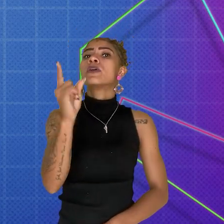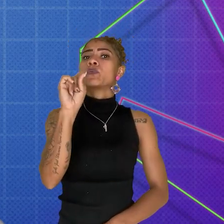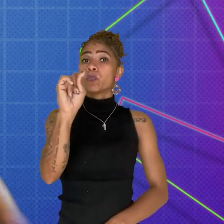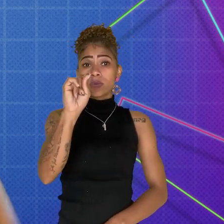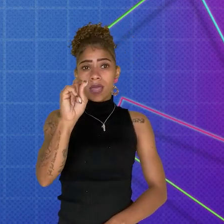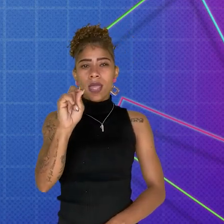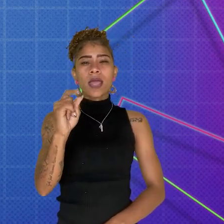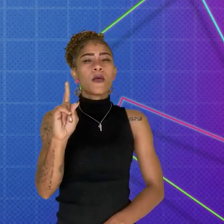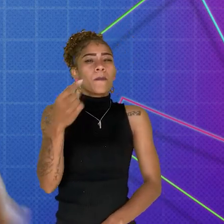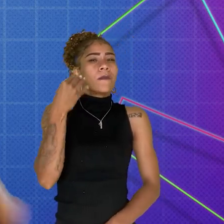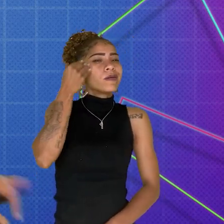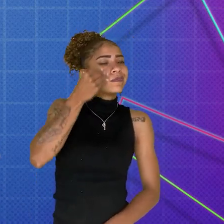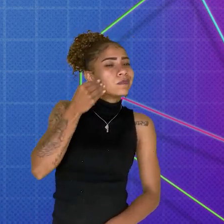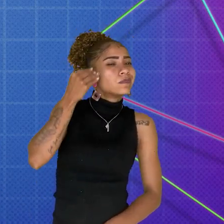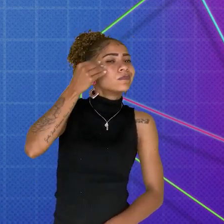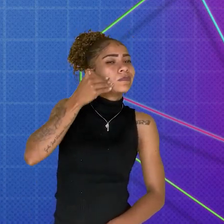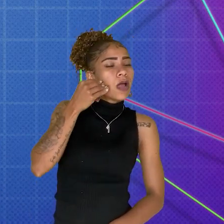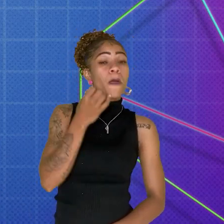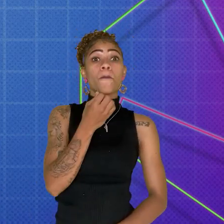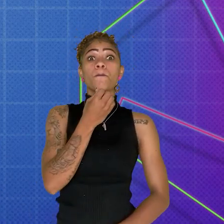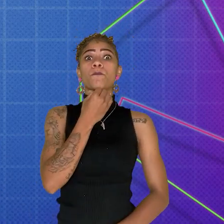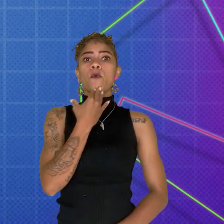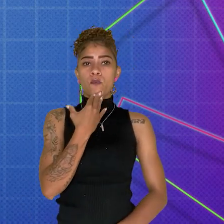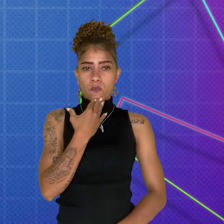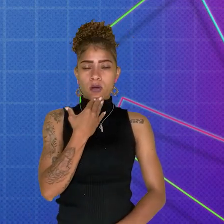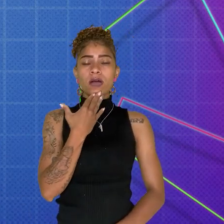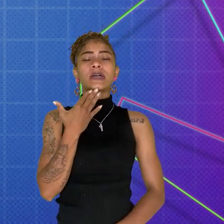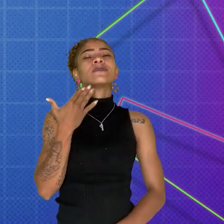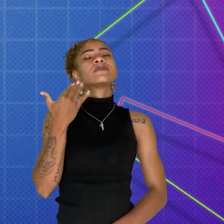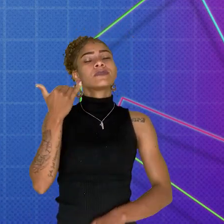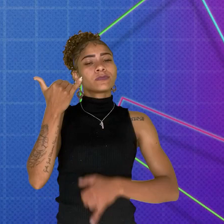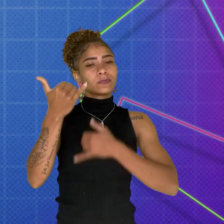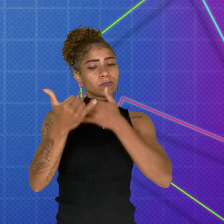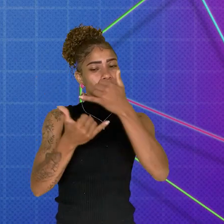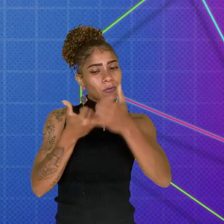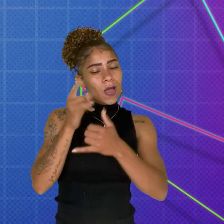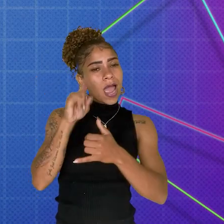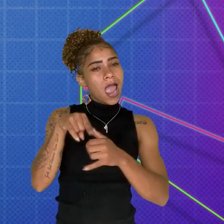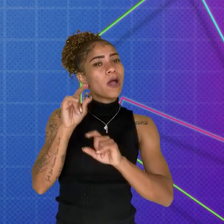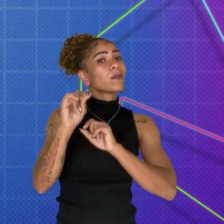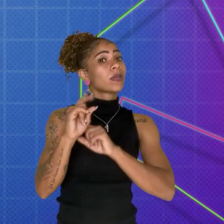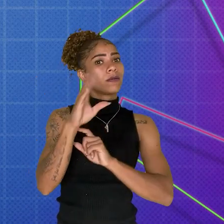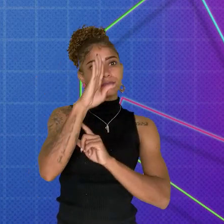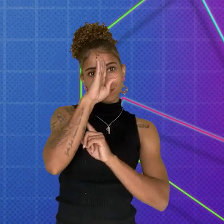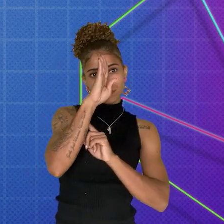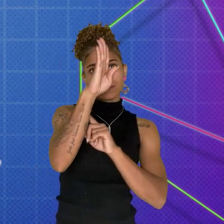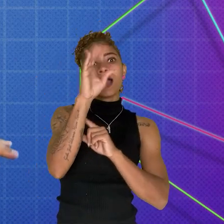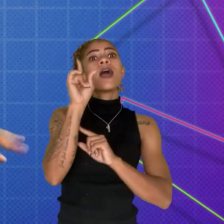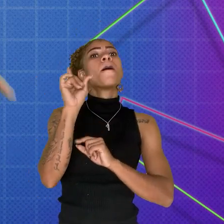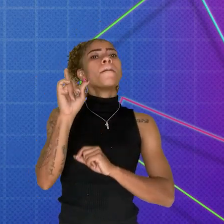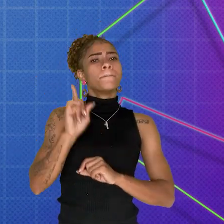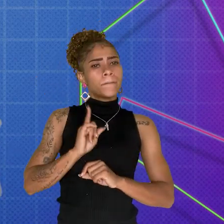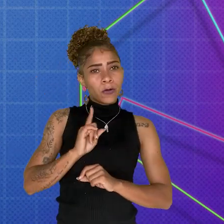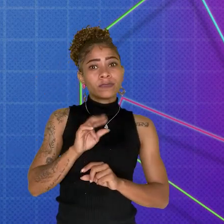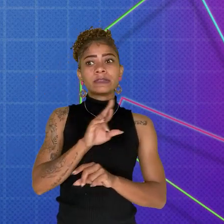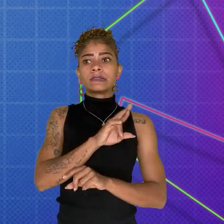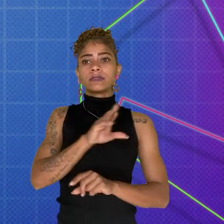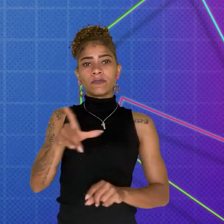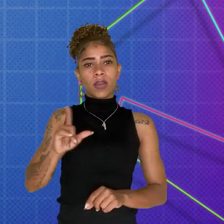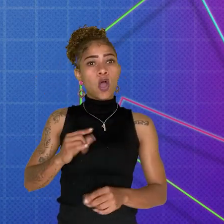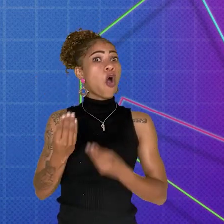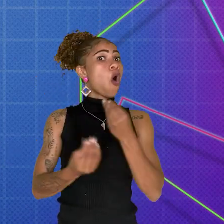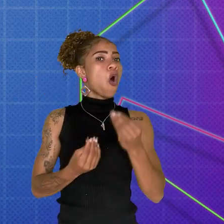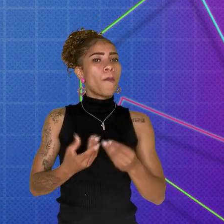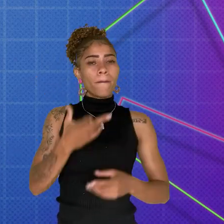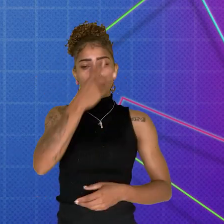muitas camadas que compõem uma experiência que seja bem-sucedida. No entanto, é uma camada fundamental que pode fazer toda a diferença